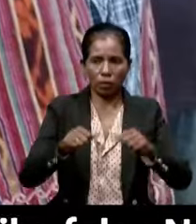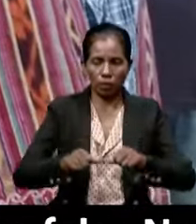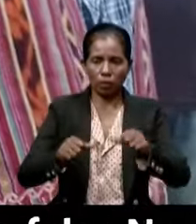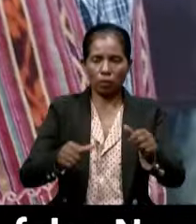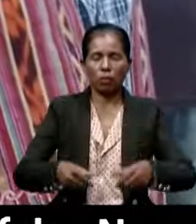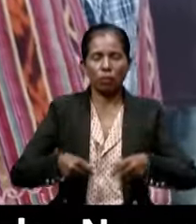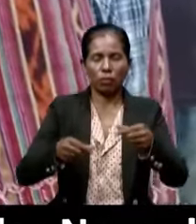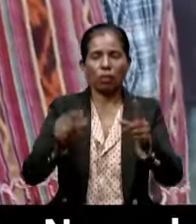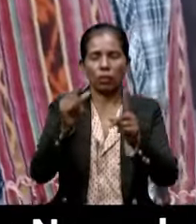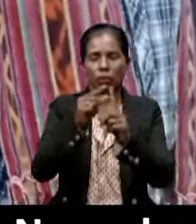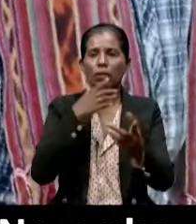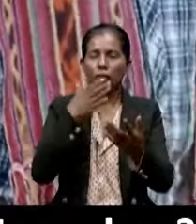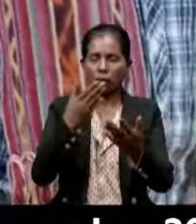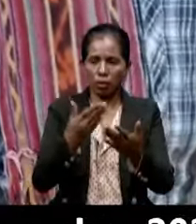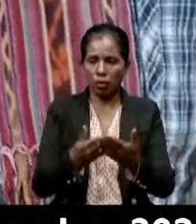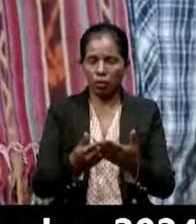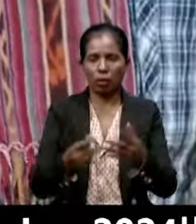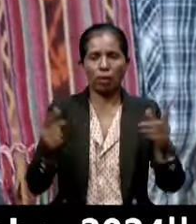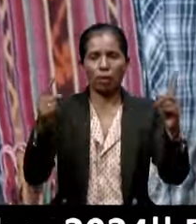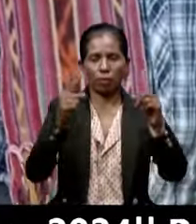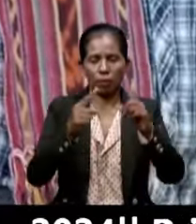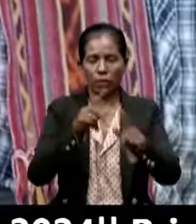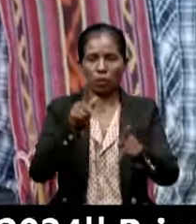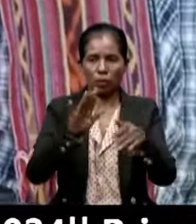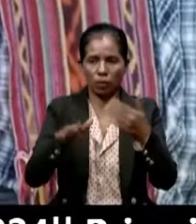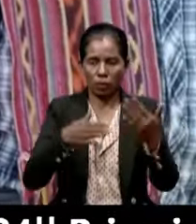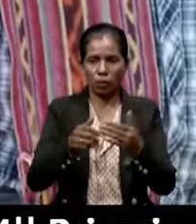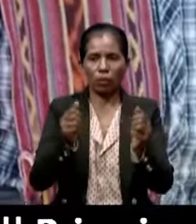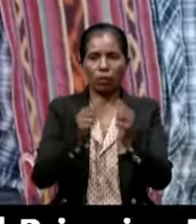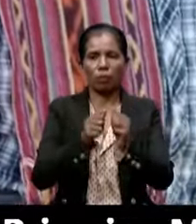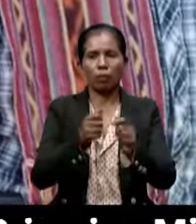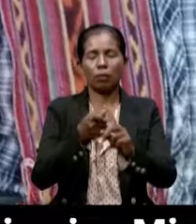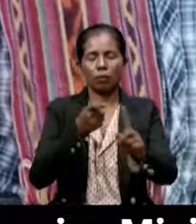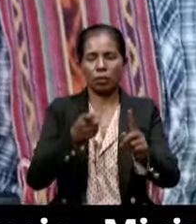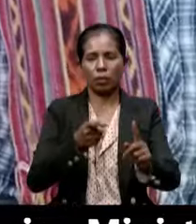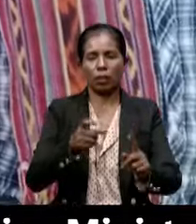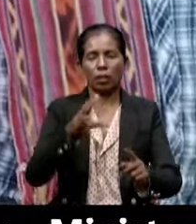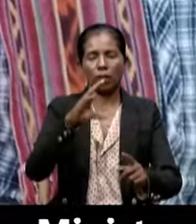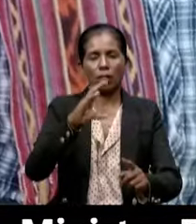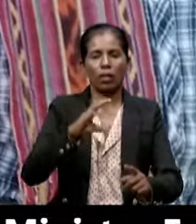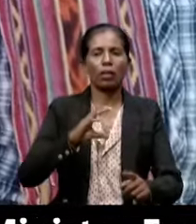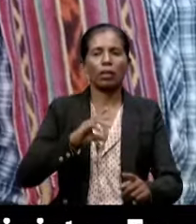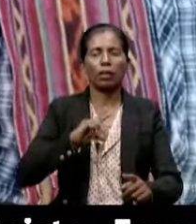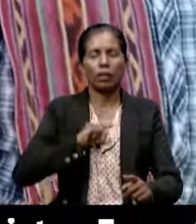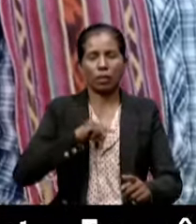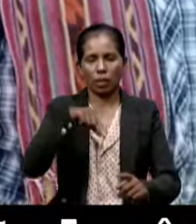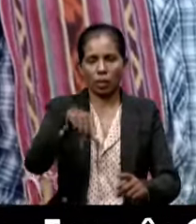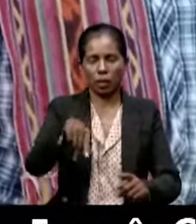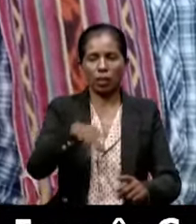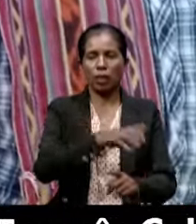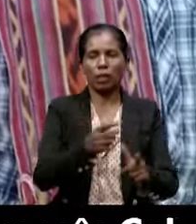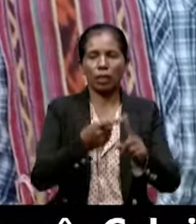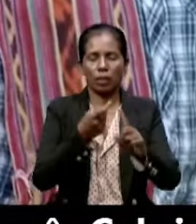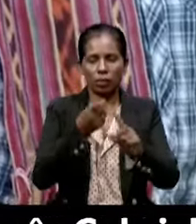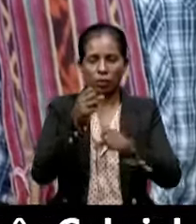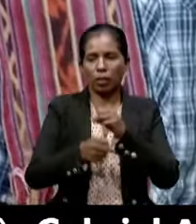fatin, for lova na fatin ba unia comunidade, unia povo usi que ele cai. Nebeba ka halonatar garanti usi tina